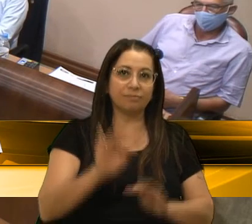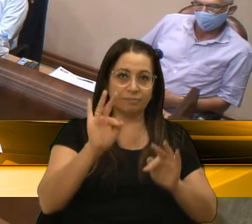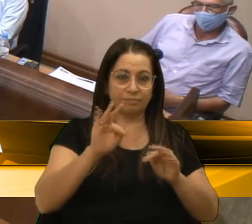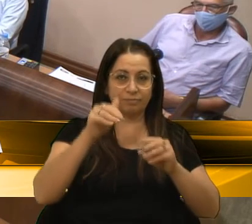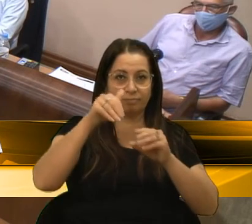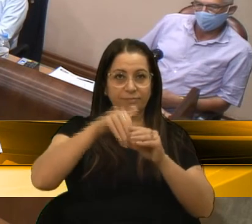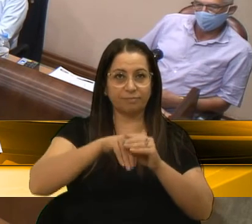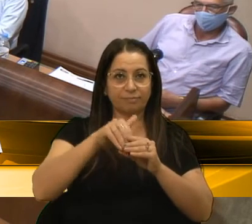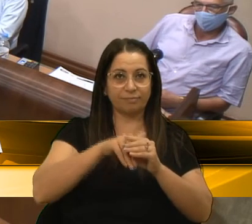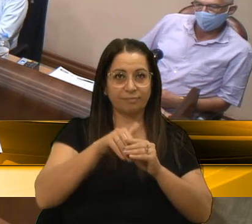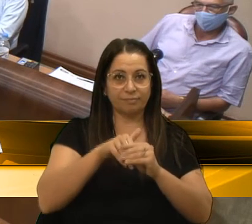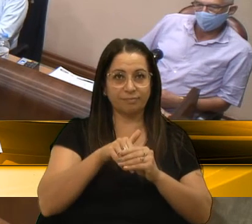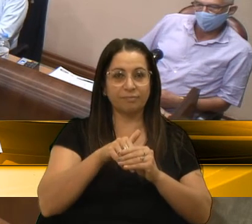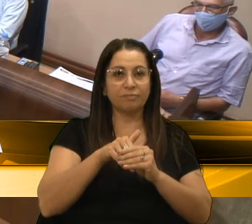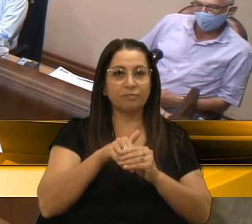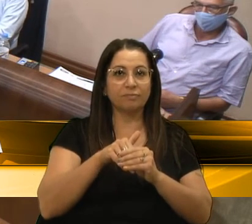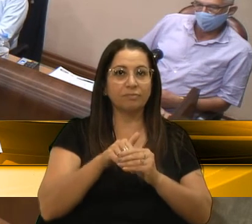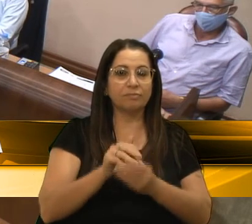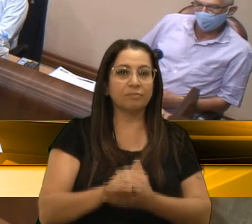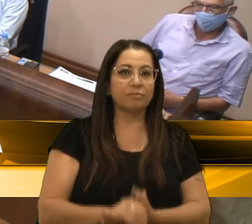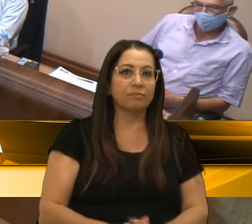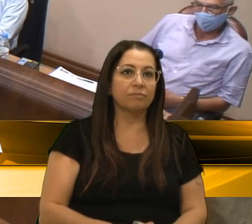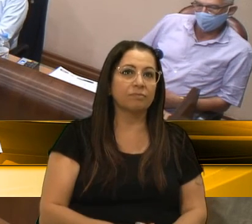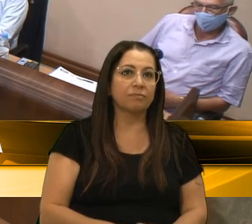Encerrada a votação.